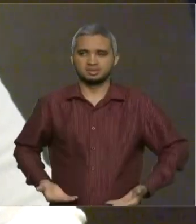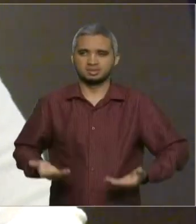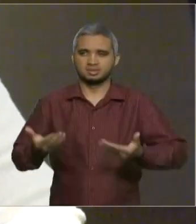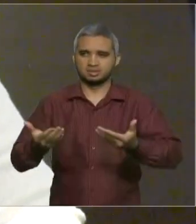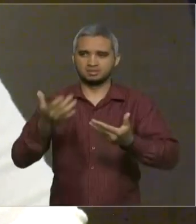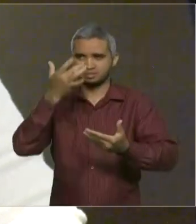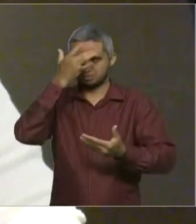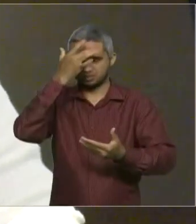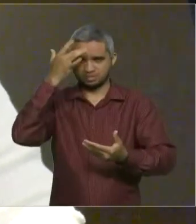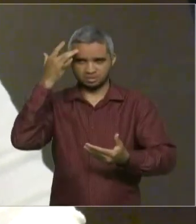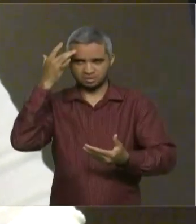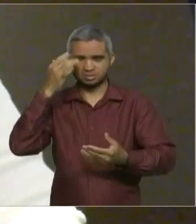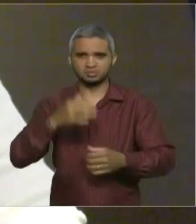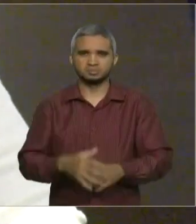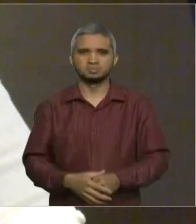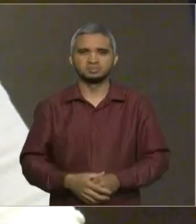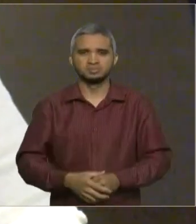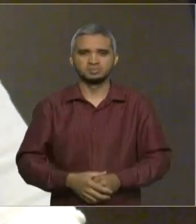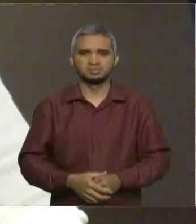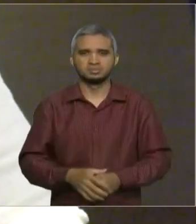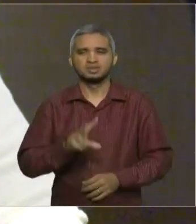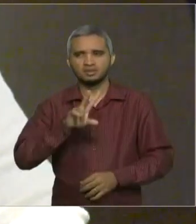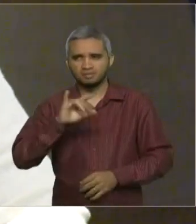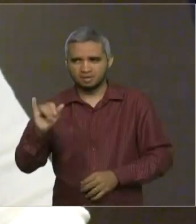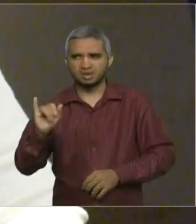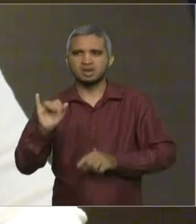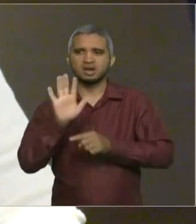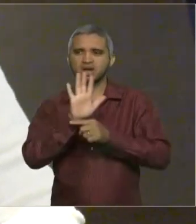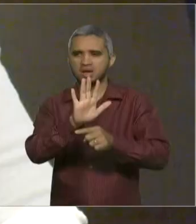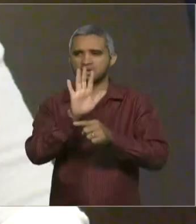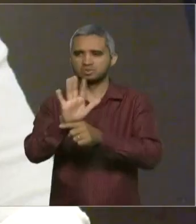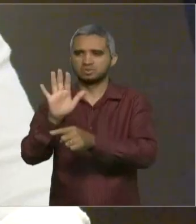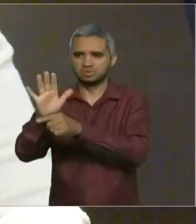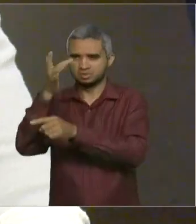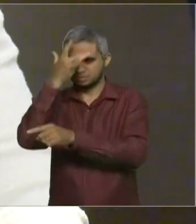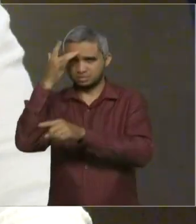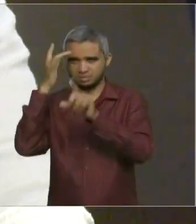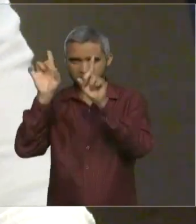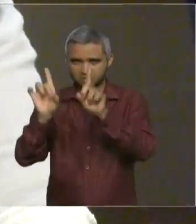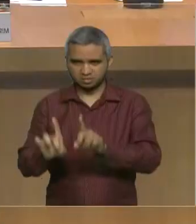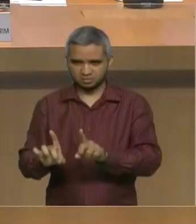causa renascer, que é a favor das pessoas deficientes.